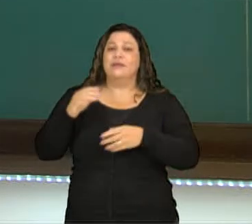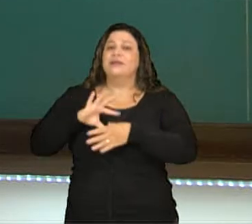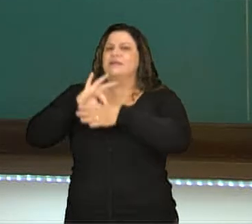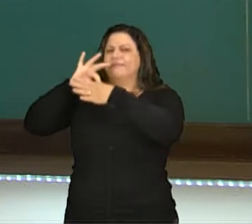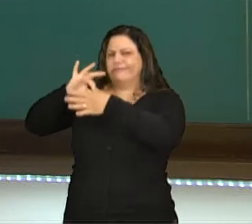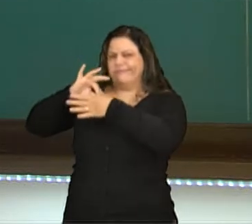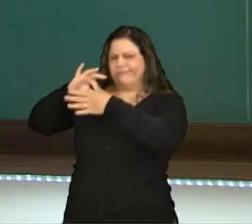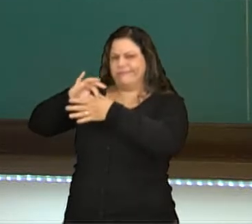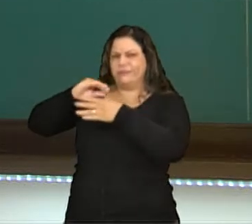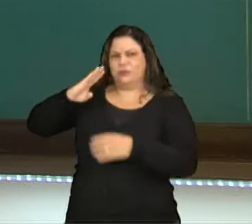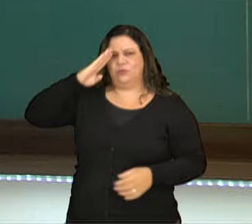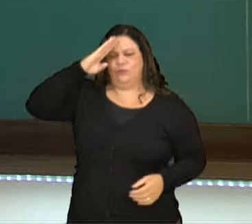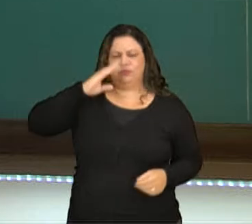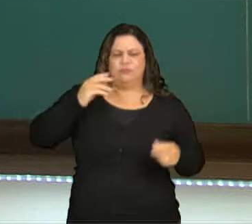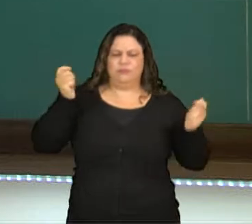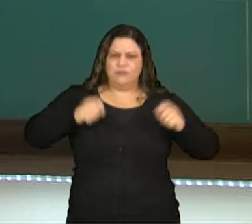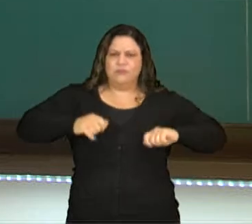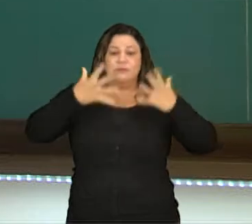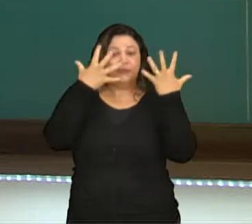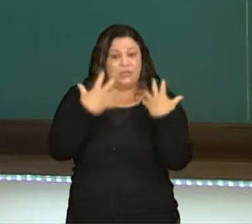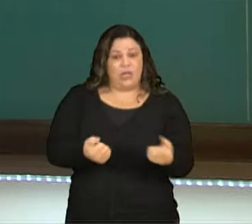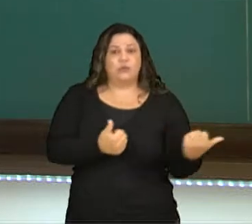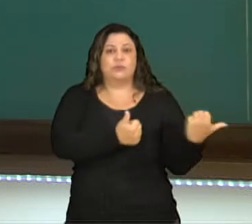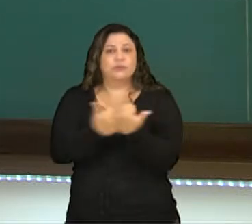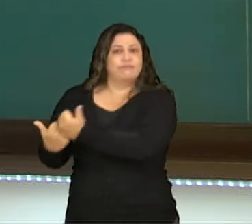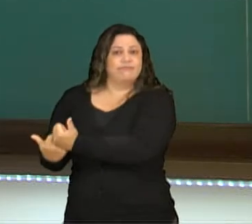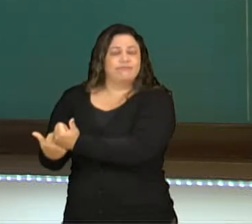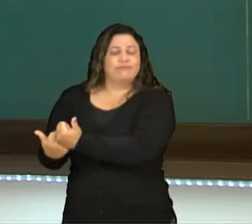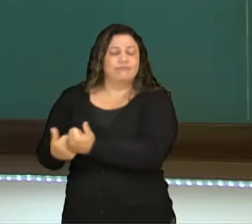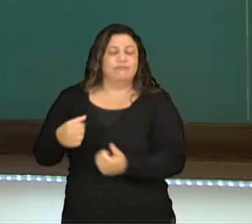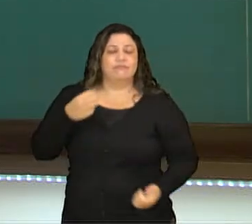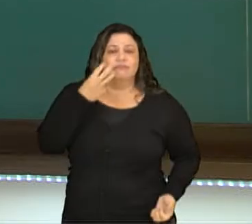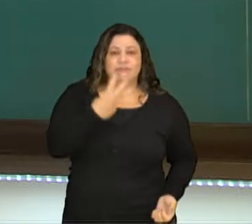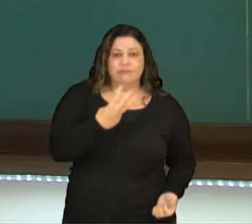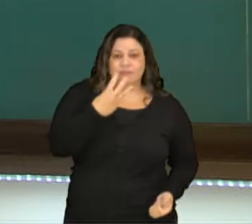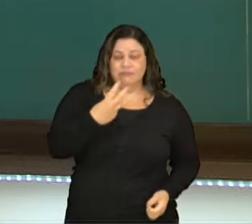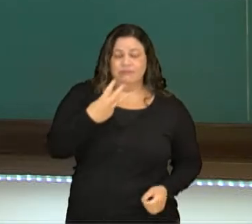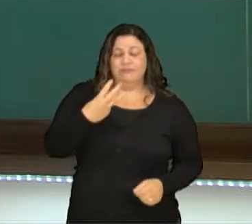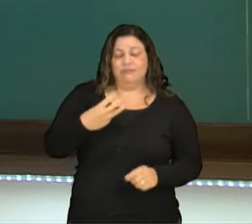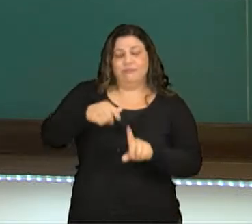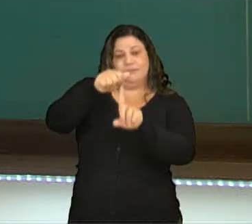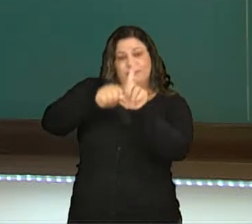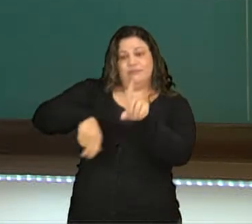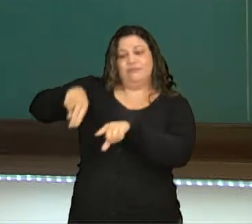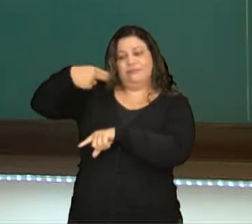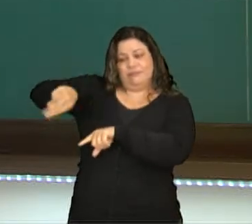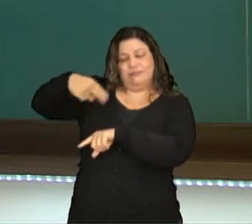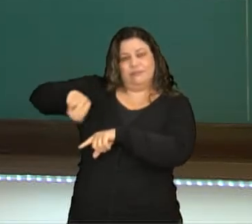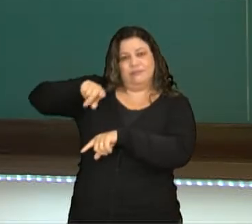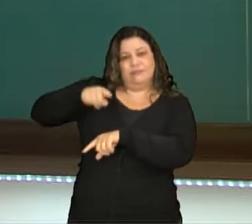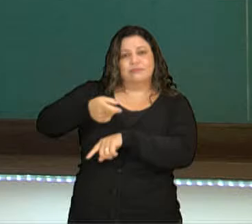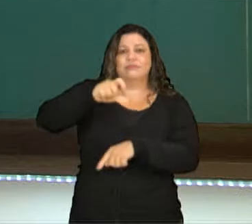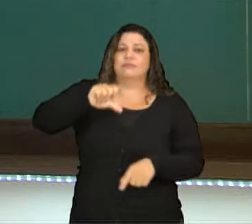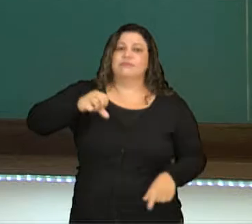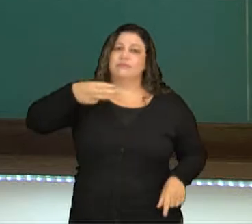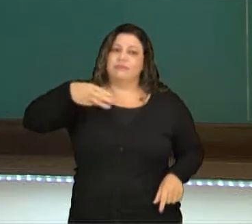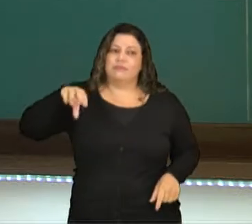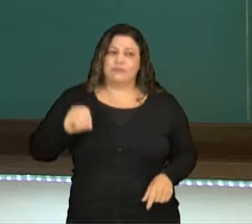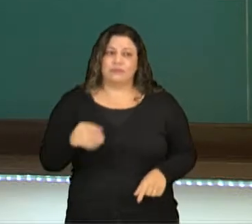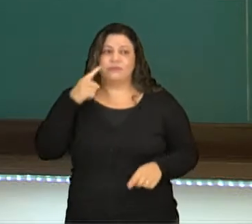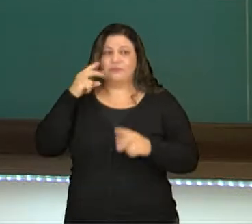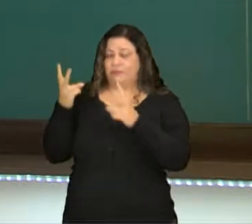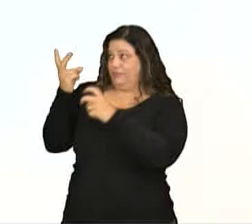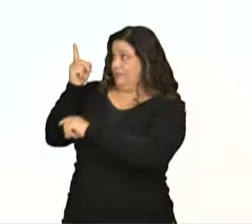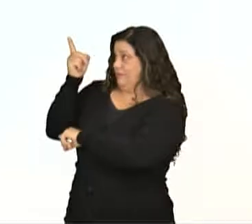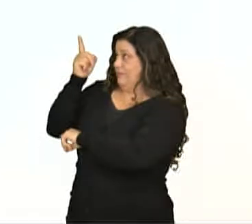de 1920 e assumiu a presidência no dia 3 de novembro de 1930. Aqui do teu lado direito